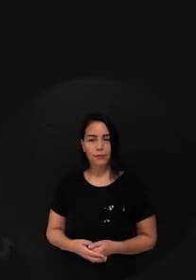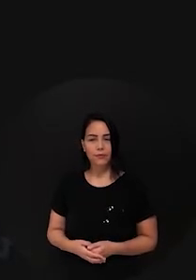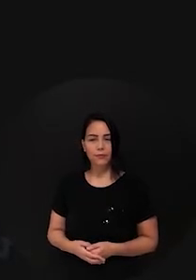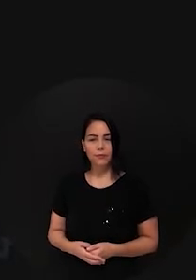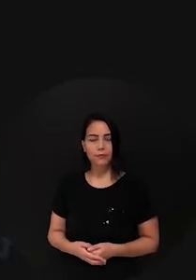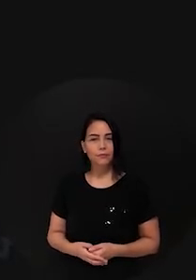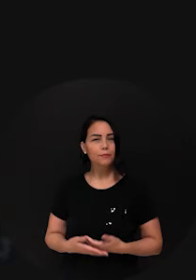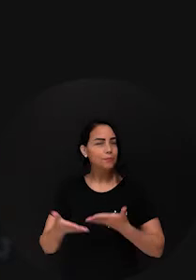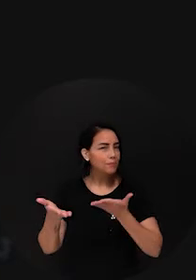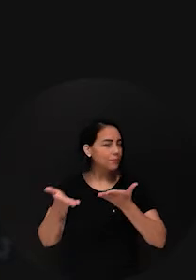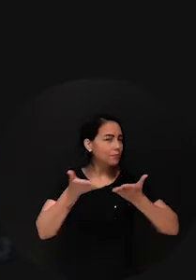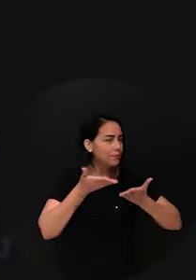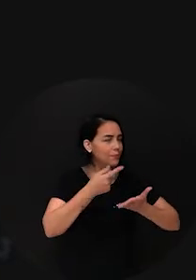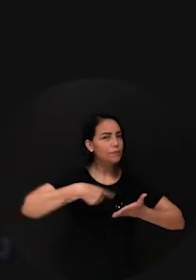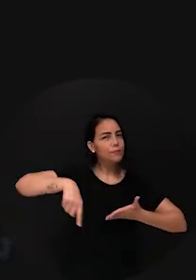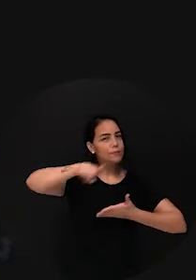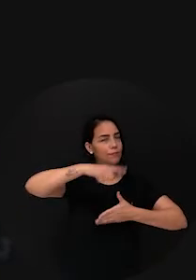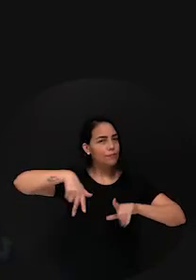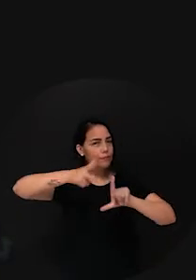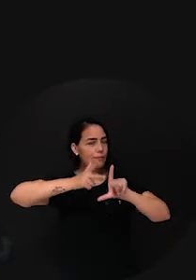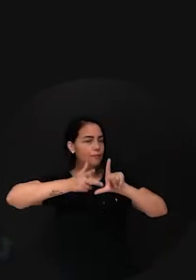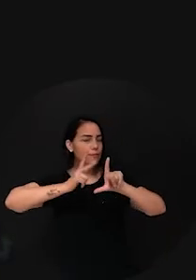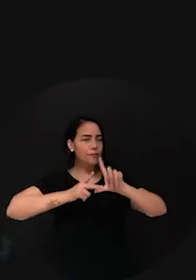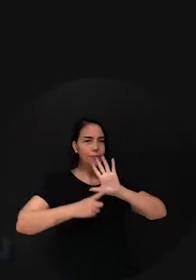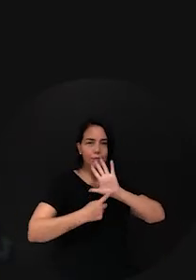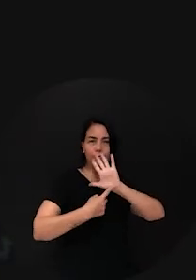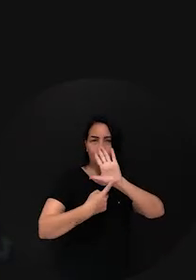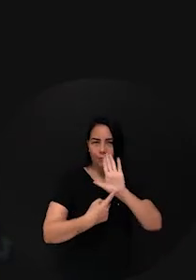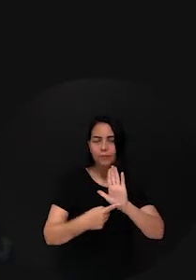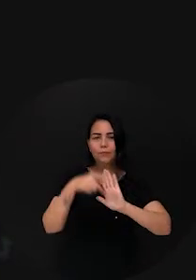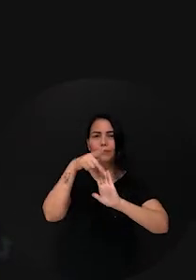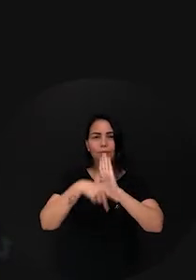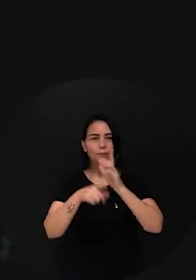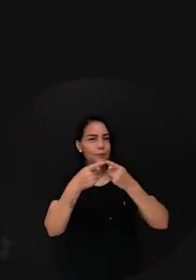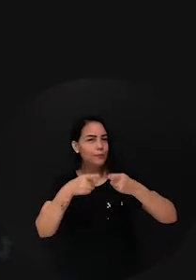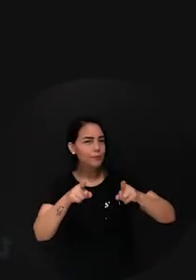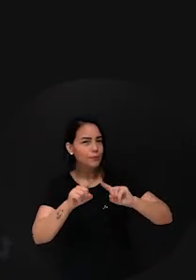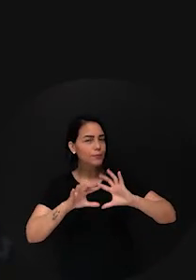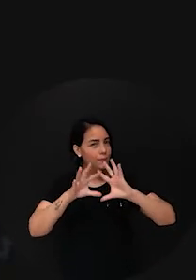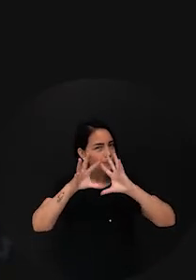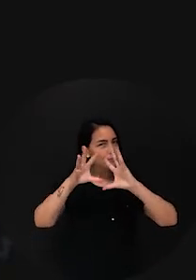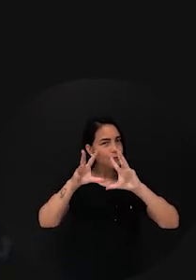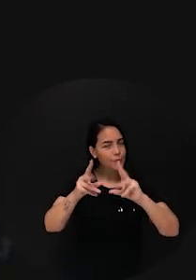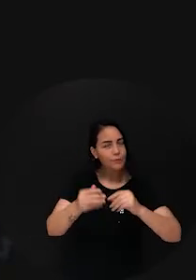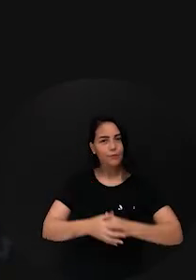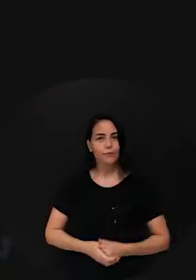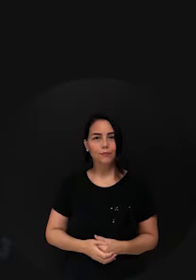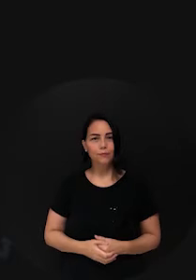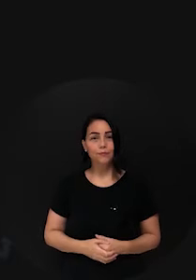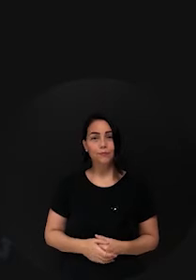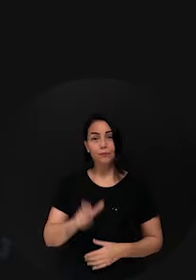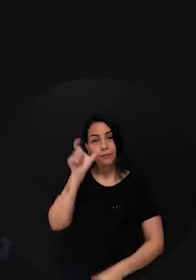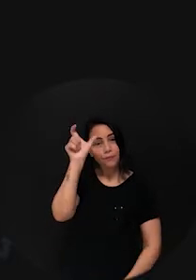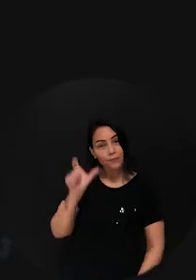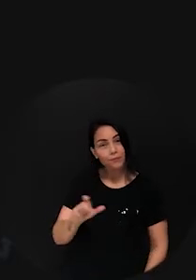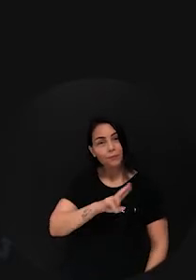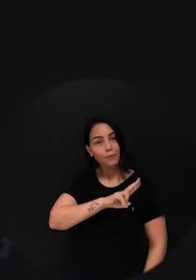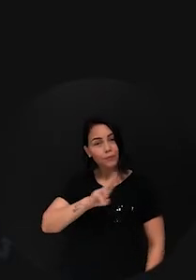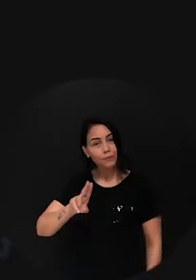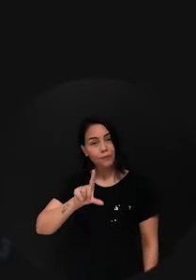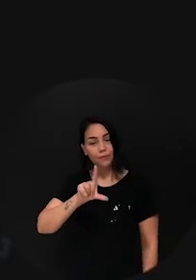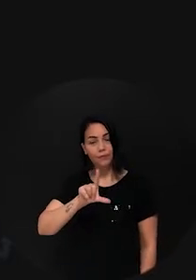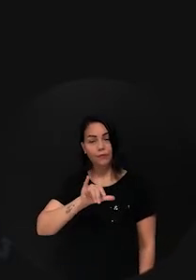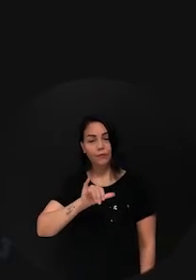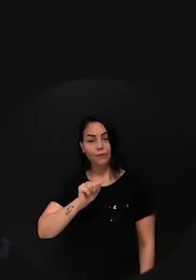Bem-vindos a essa live de apresentação do projeto Música para Todos. Eu sou Liara Roseli